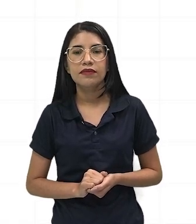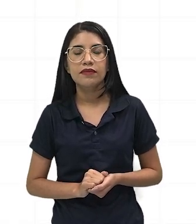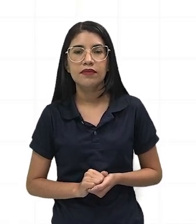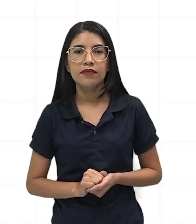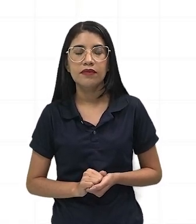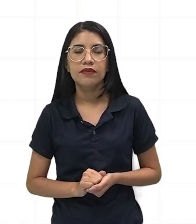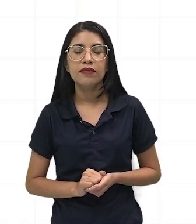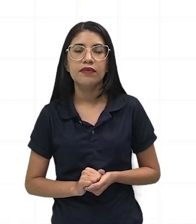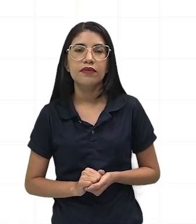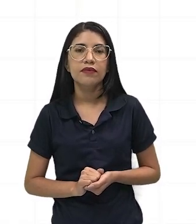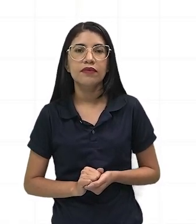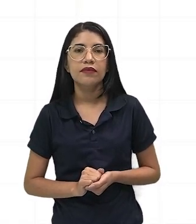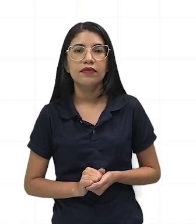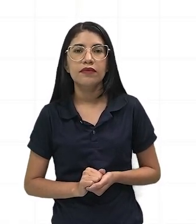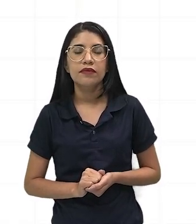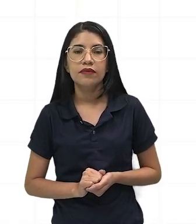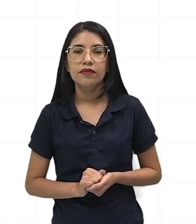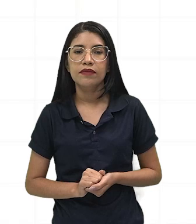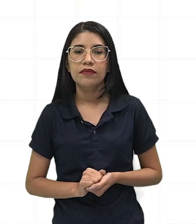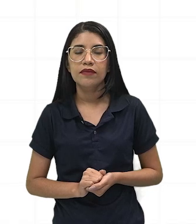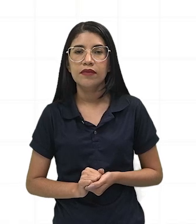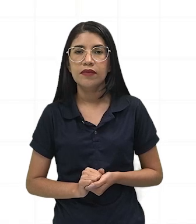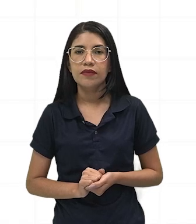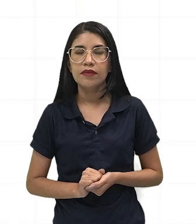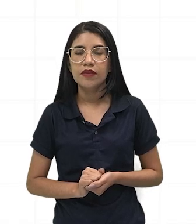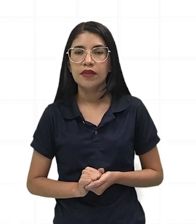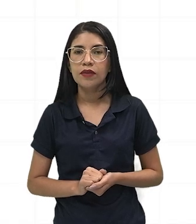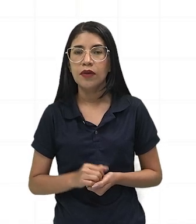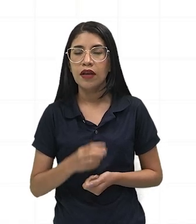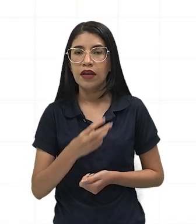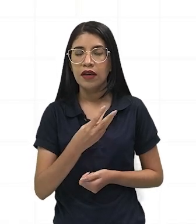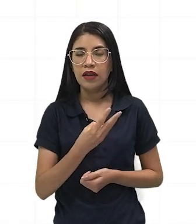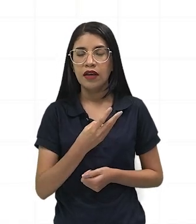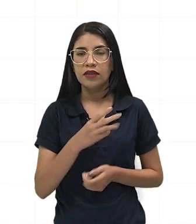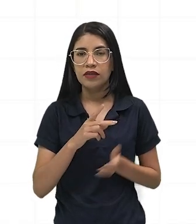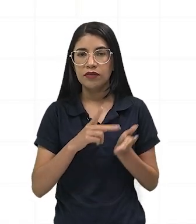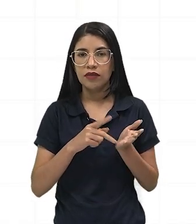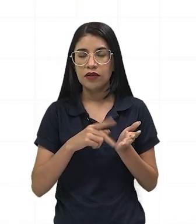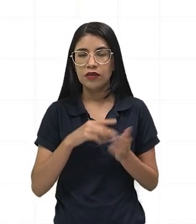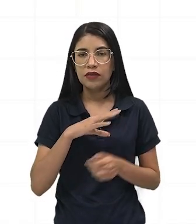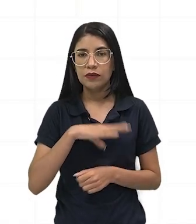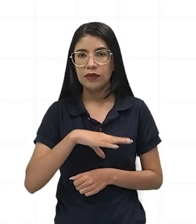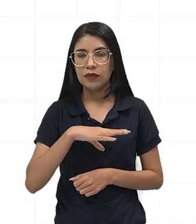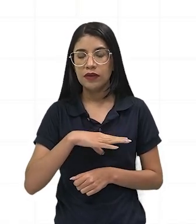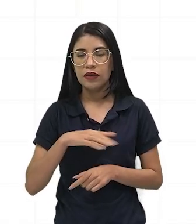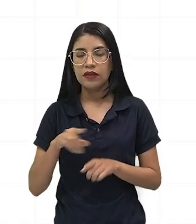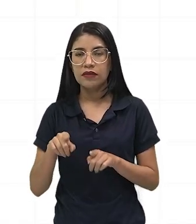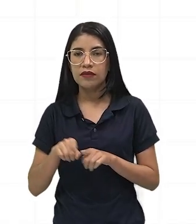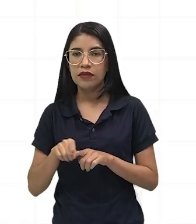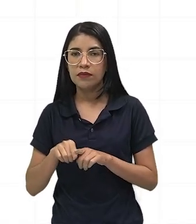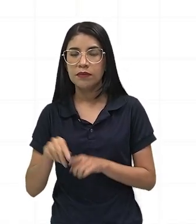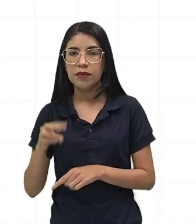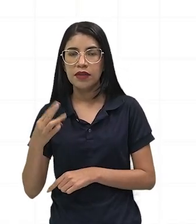E aluno A. Ó, as suas 6 notas, né, as 3 de língua portuguesa e as 3 de